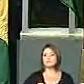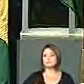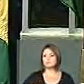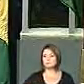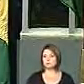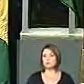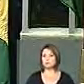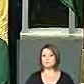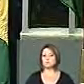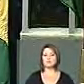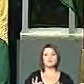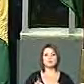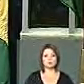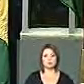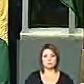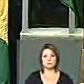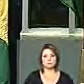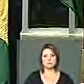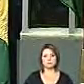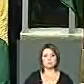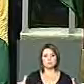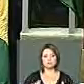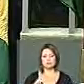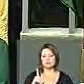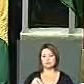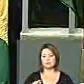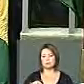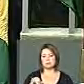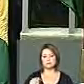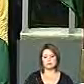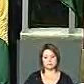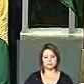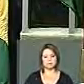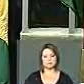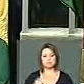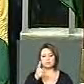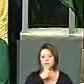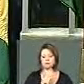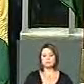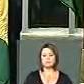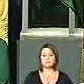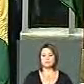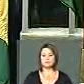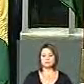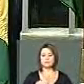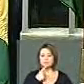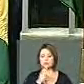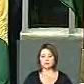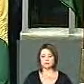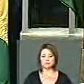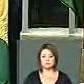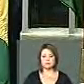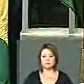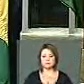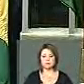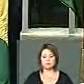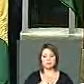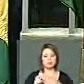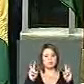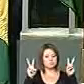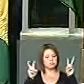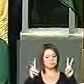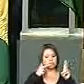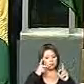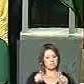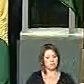Brasil em todos os sentidos mais democrático, na ampla concepção que esse termo